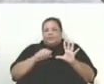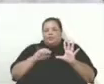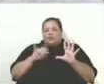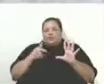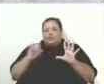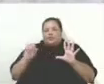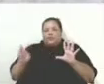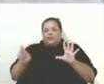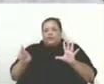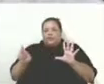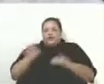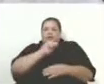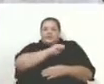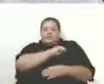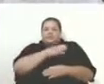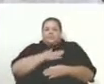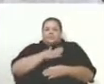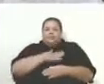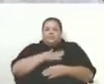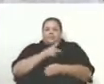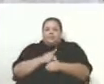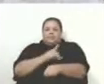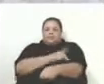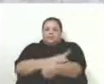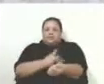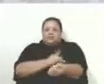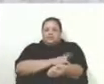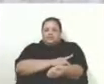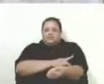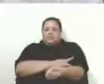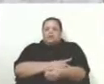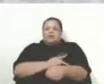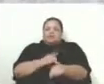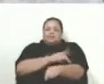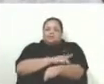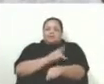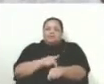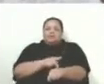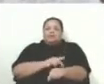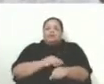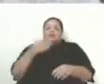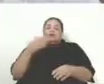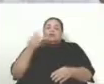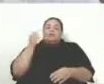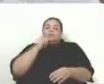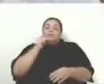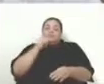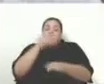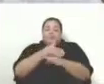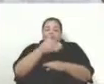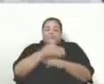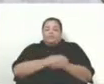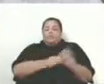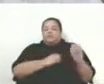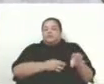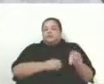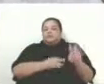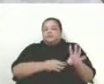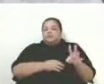de pedagogia, uma mulher que se envolveu tanto com a educação e agora consigo olhá-la aqui